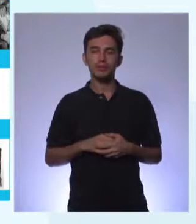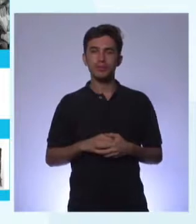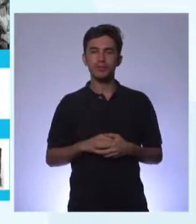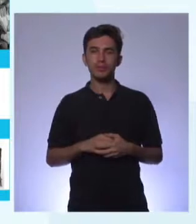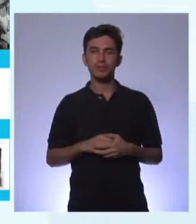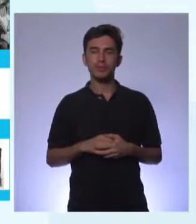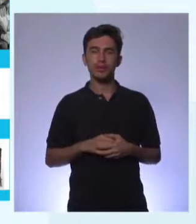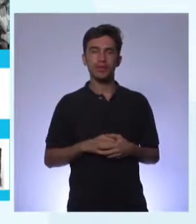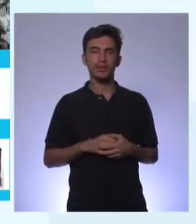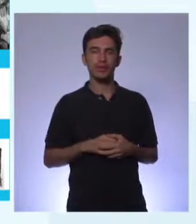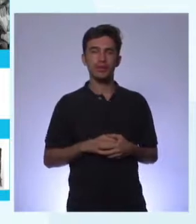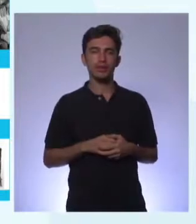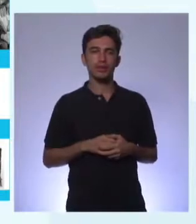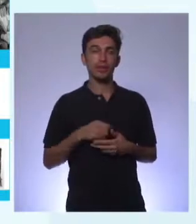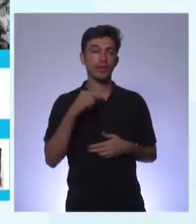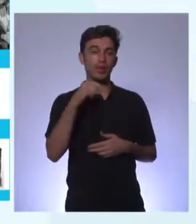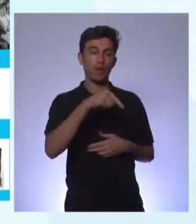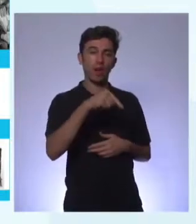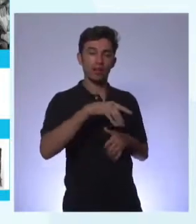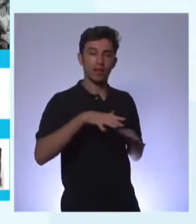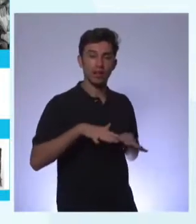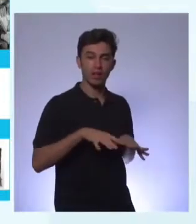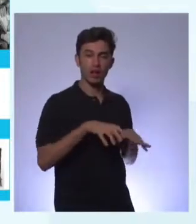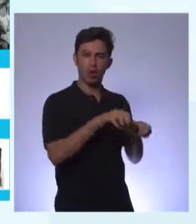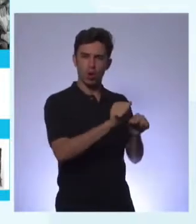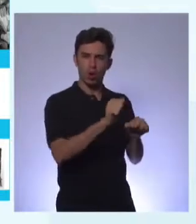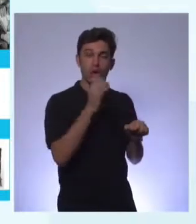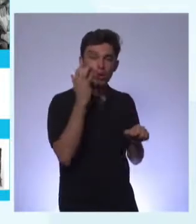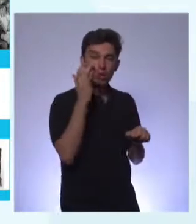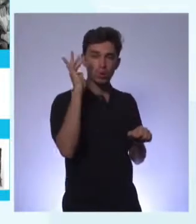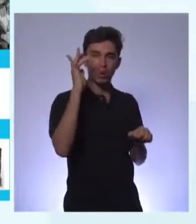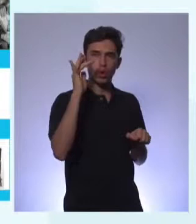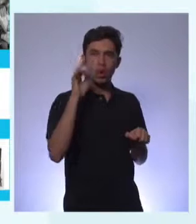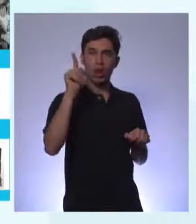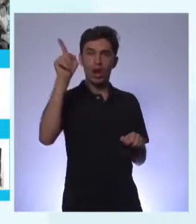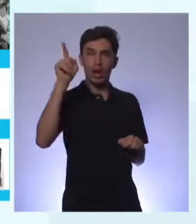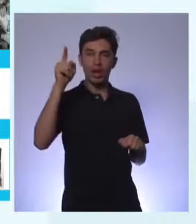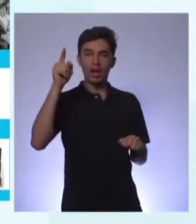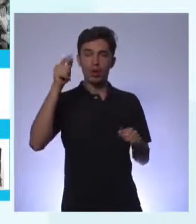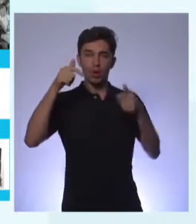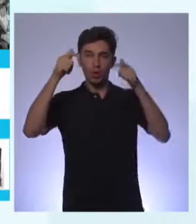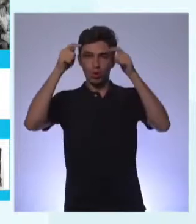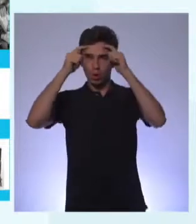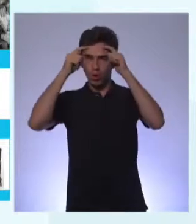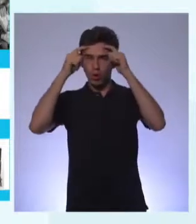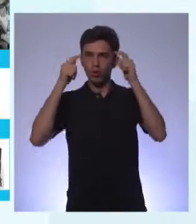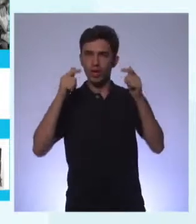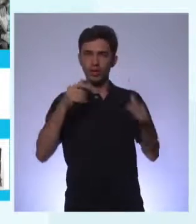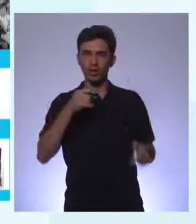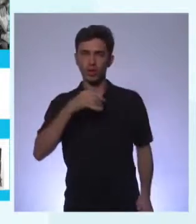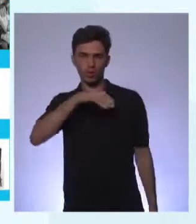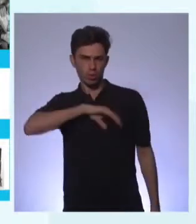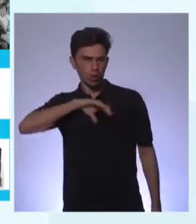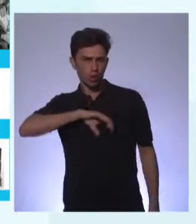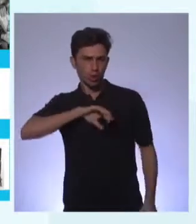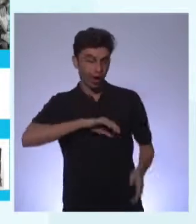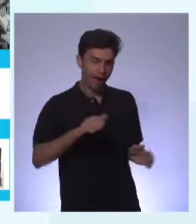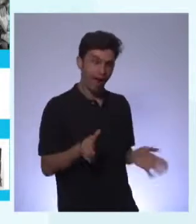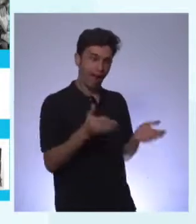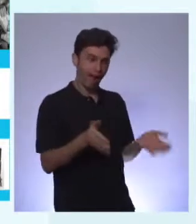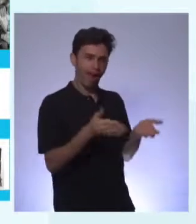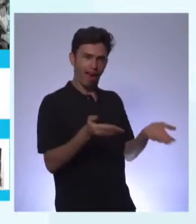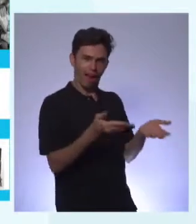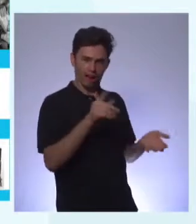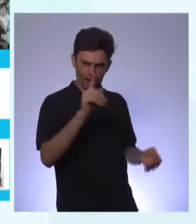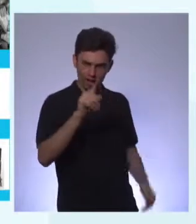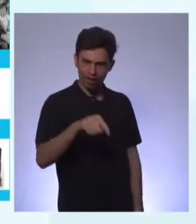pela colônia, do ouro, não era incentivado pela coroa portuguesa, eles perdiam muito. Então, esse